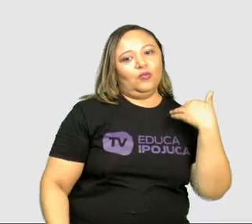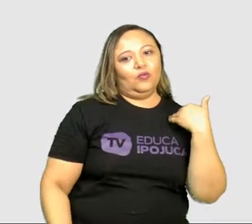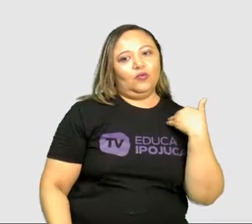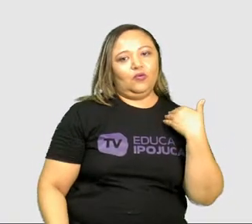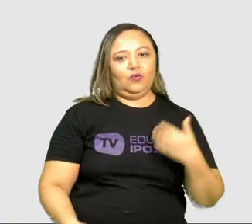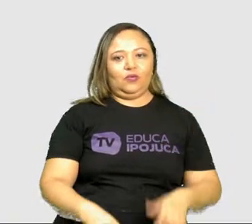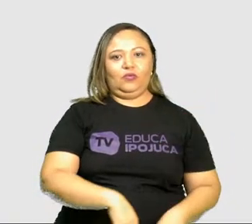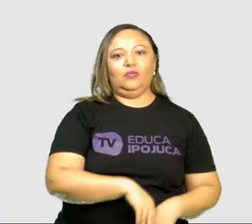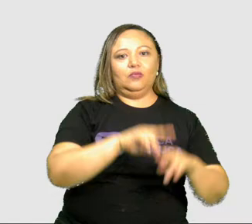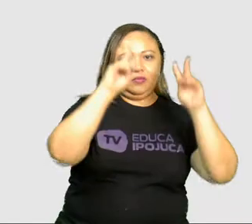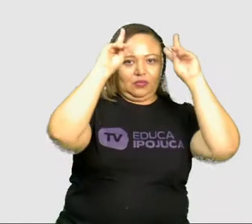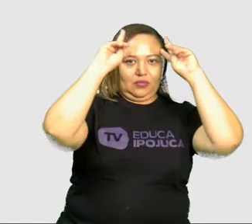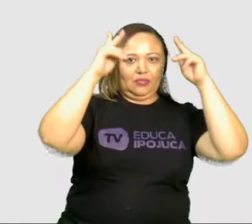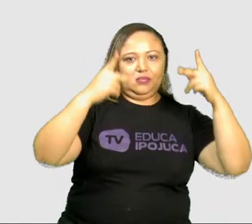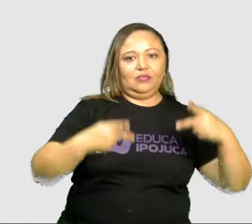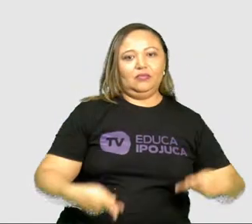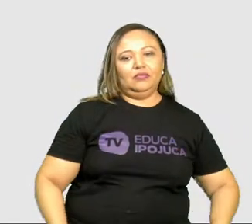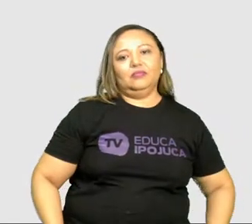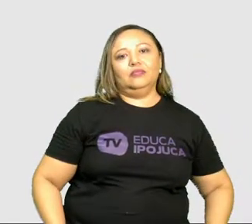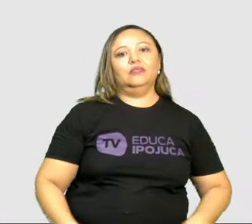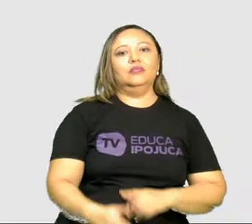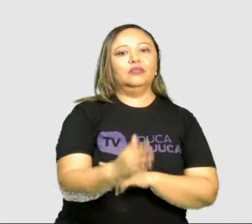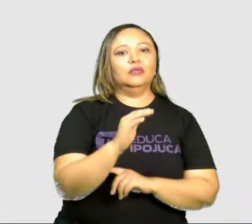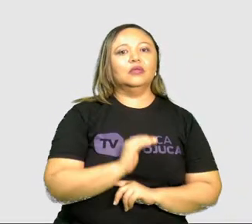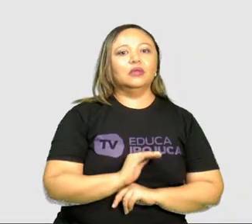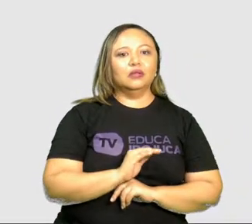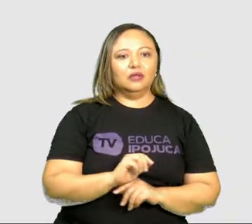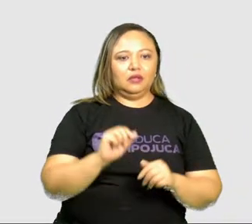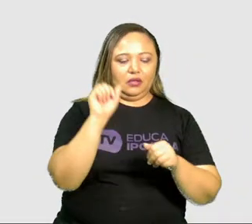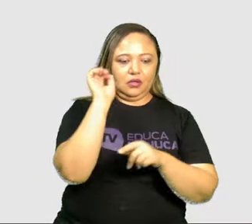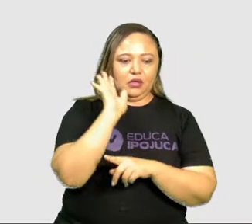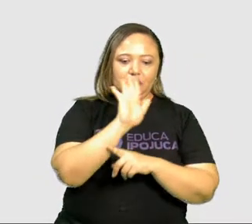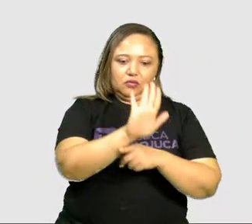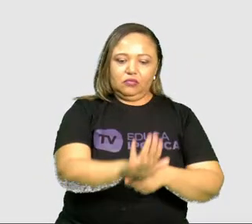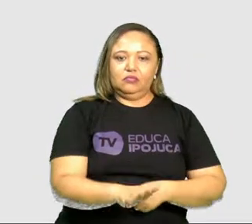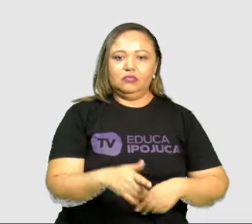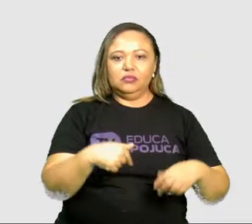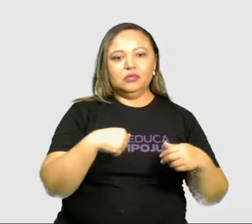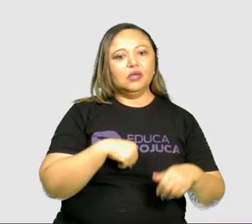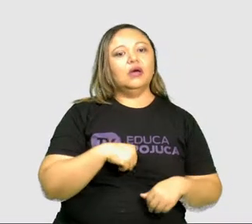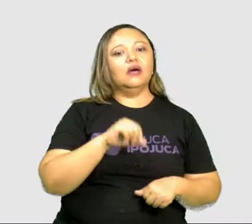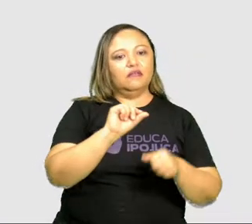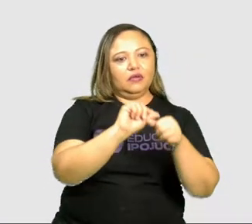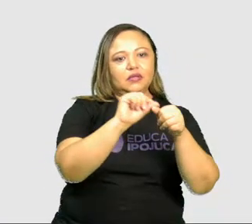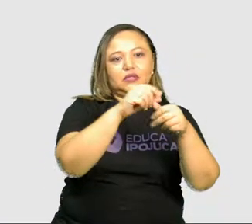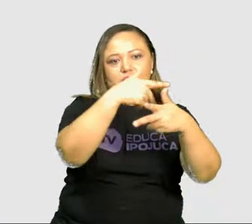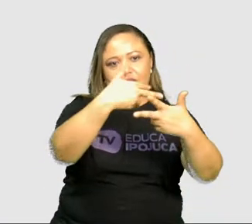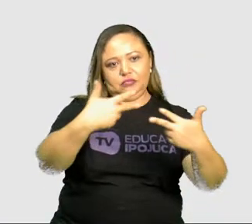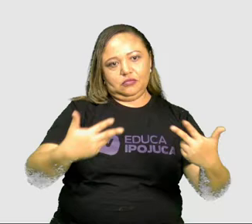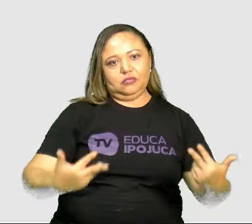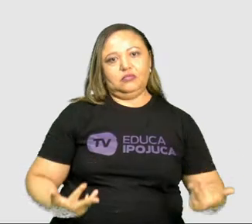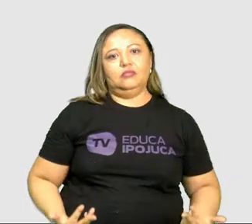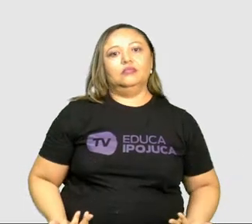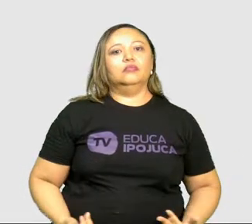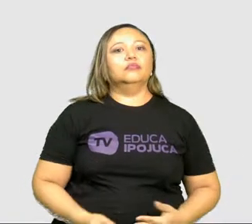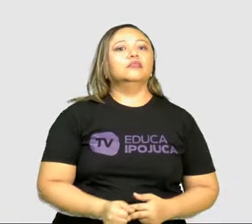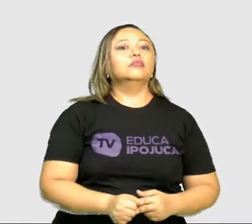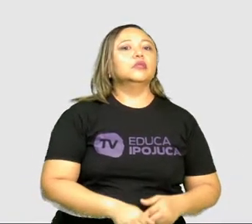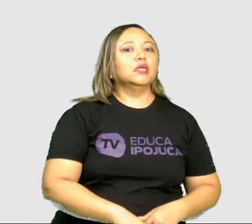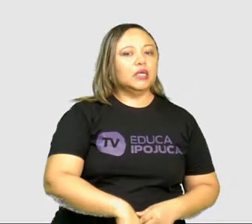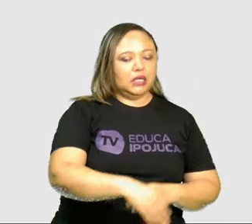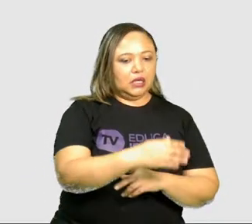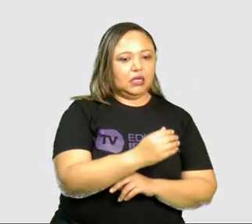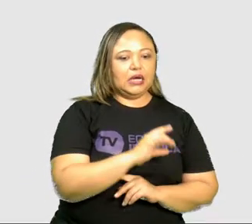pratique todas essas atividades. Os órgãos desempenham funções específicas no nosso